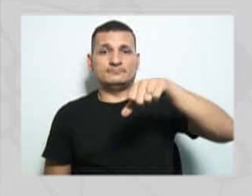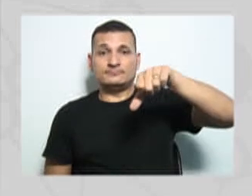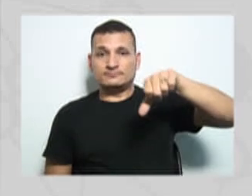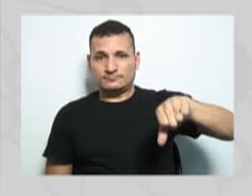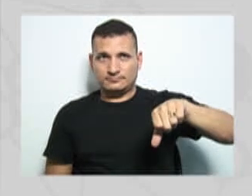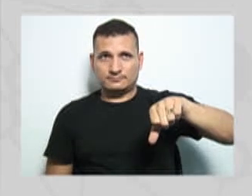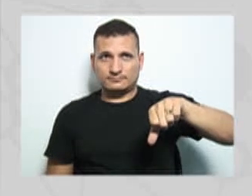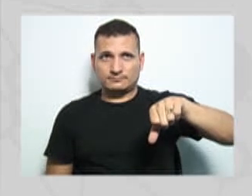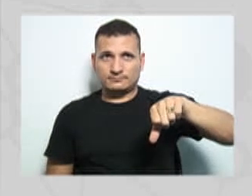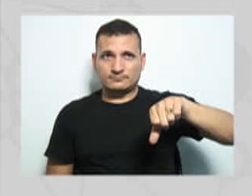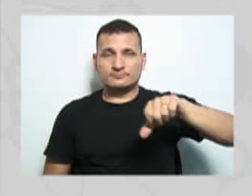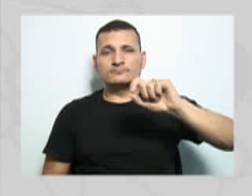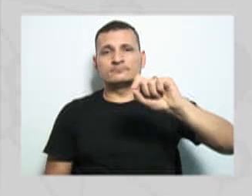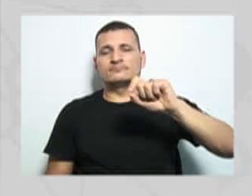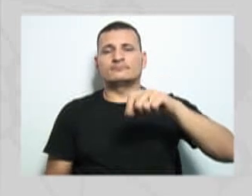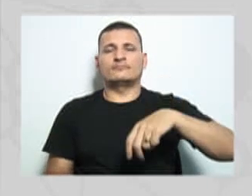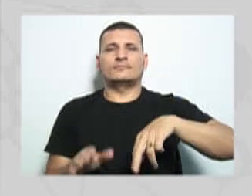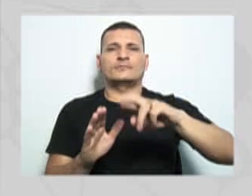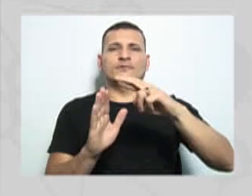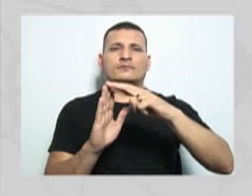uma medida provisória número